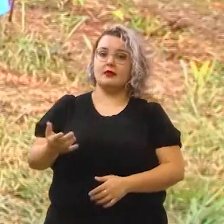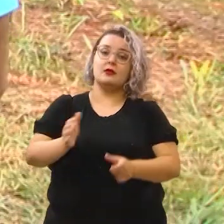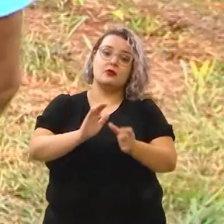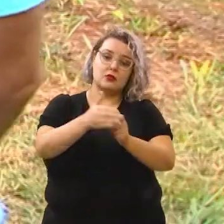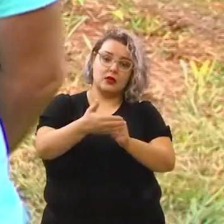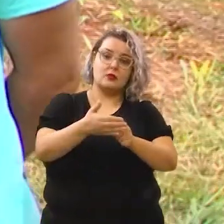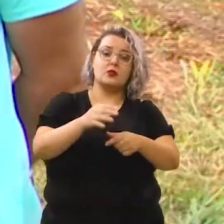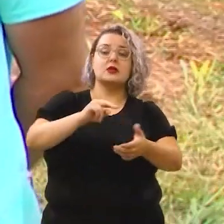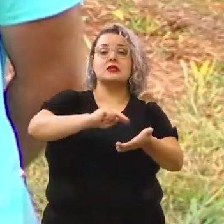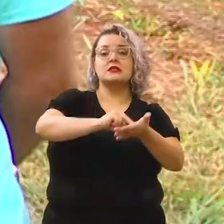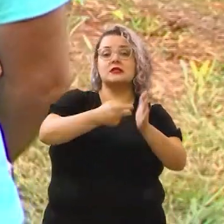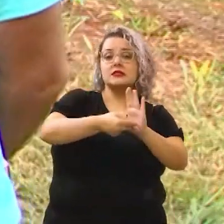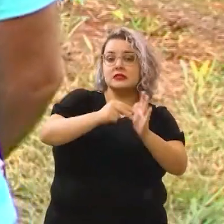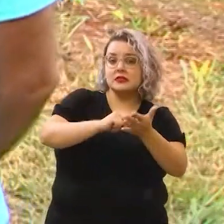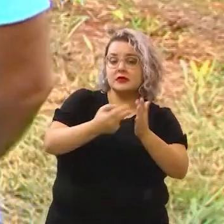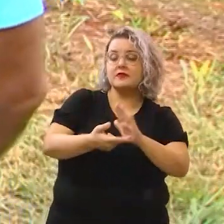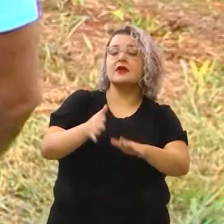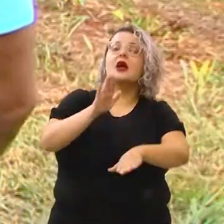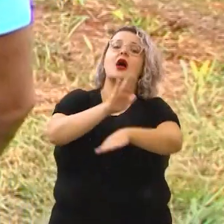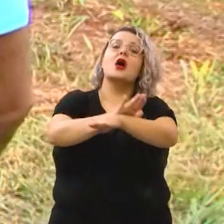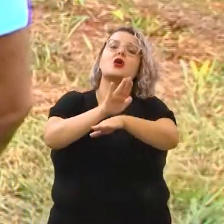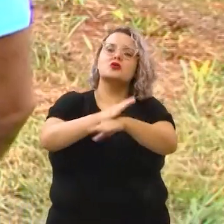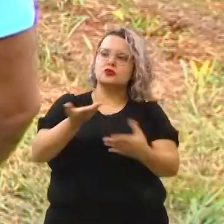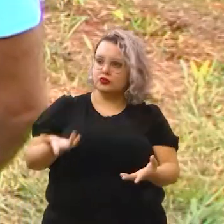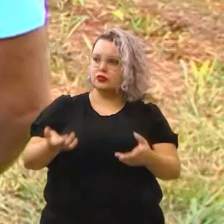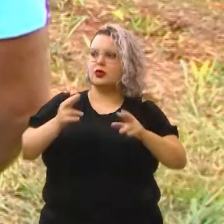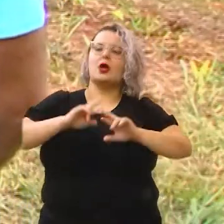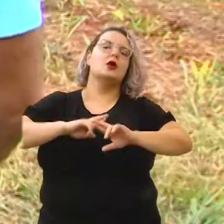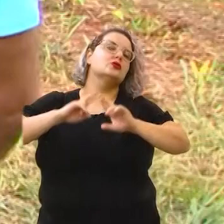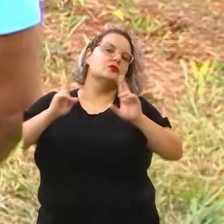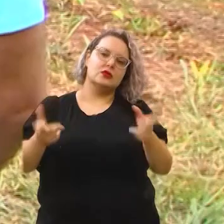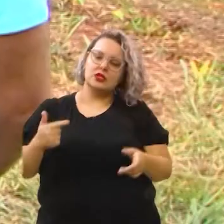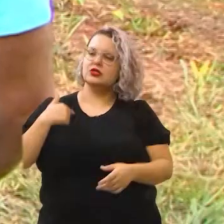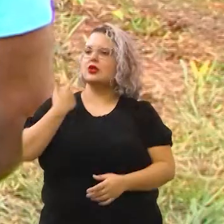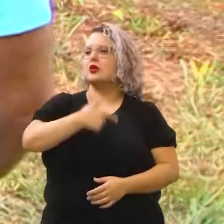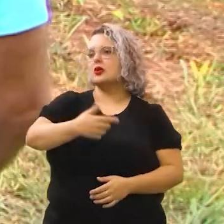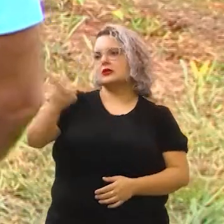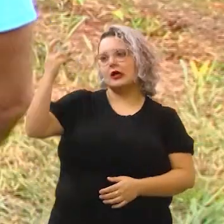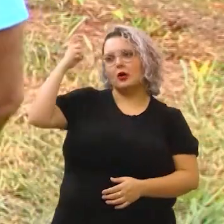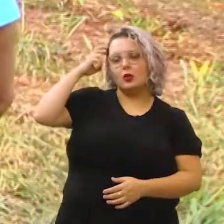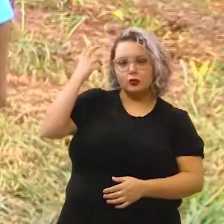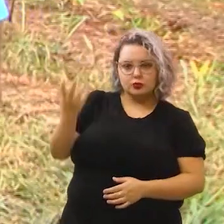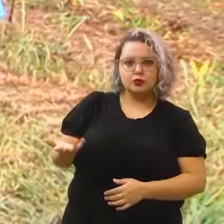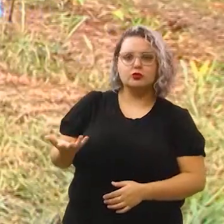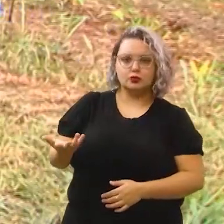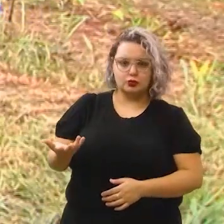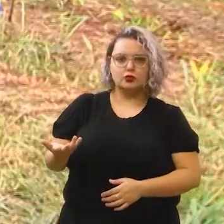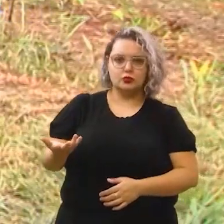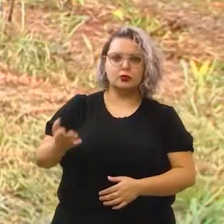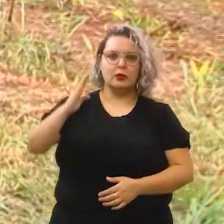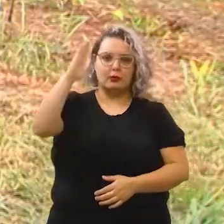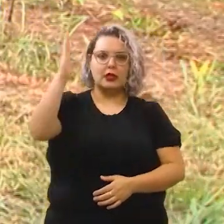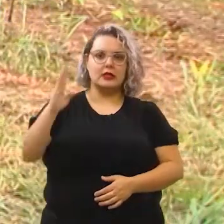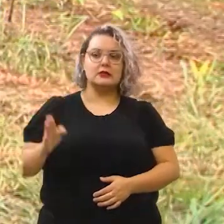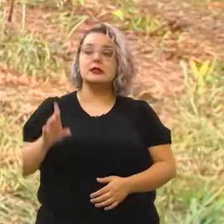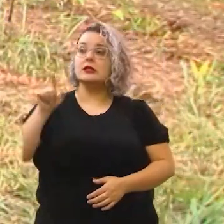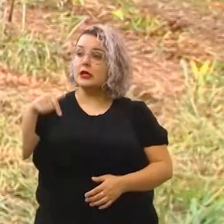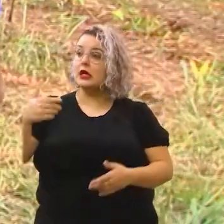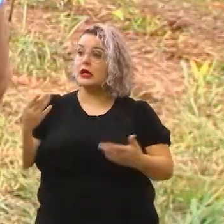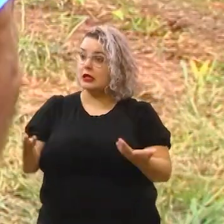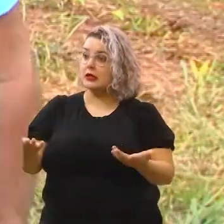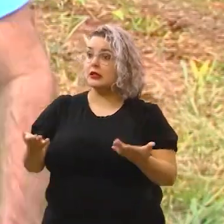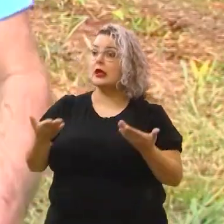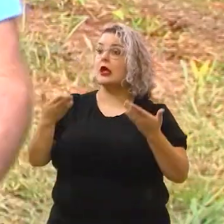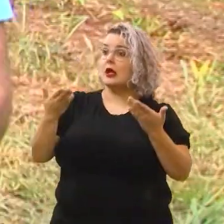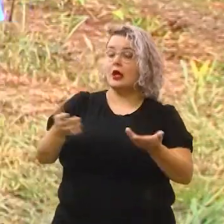palavra assim bem peculiar da nossa cultura, né? Da cultura brasileira, né? Que é